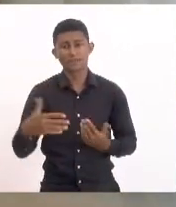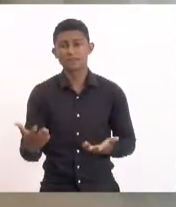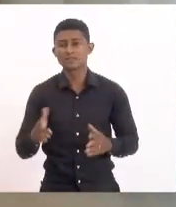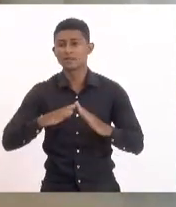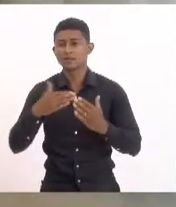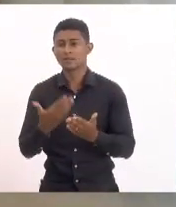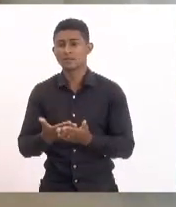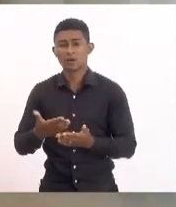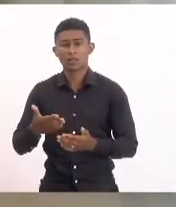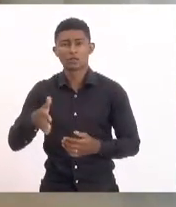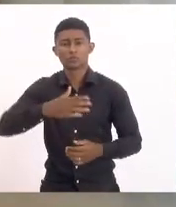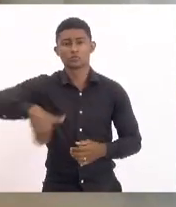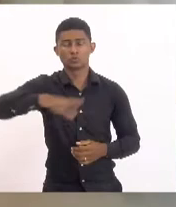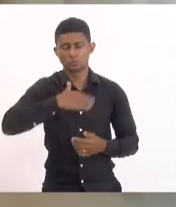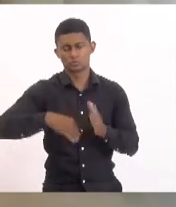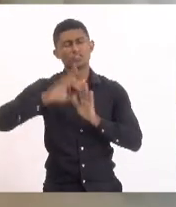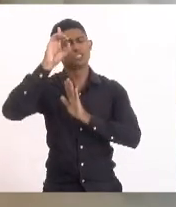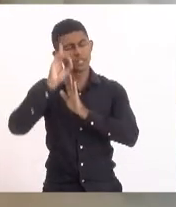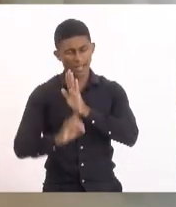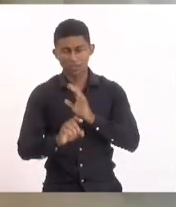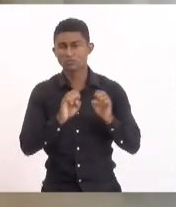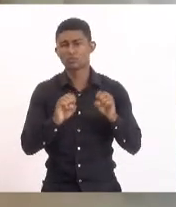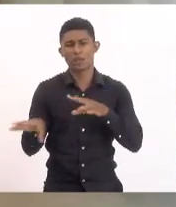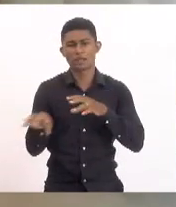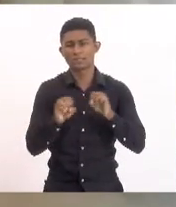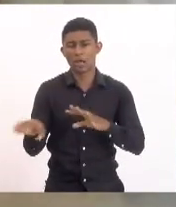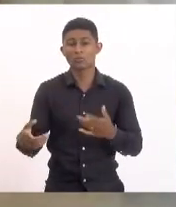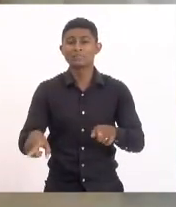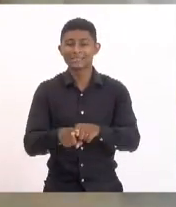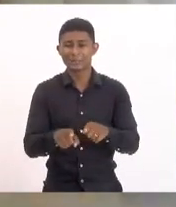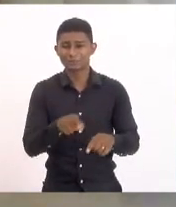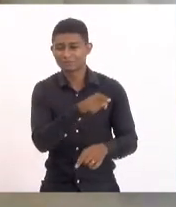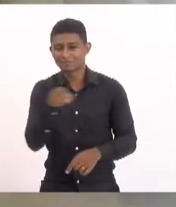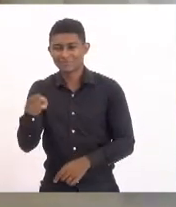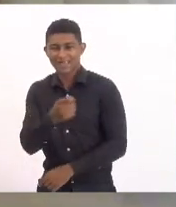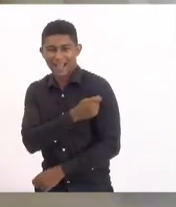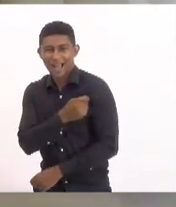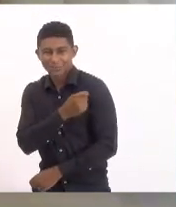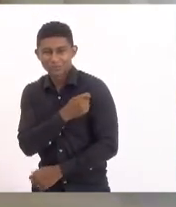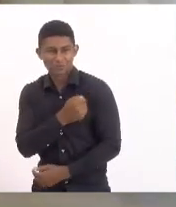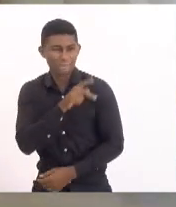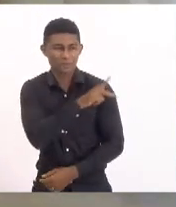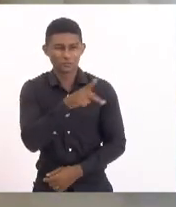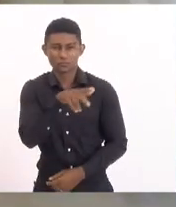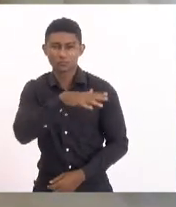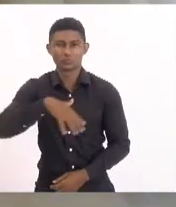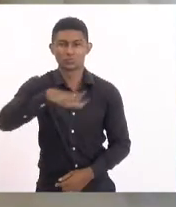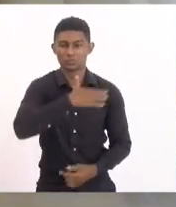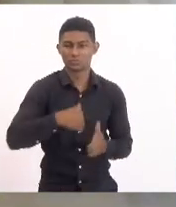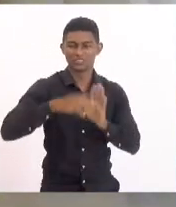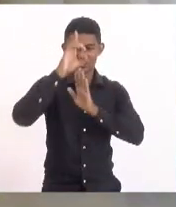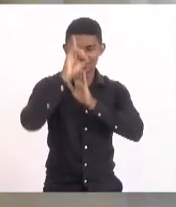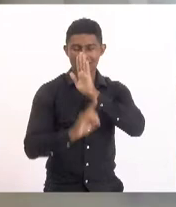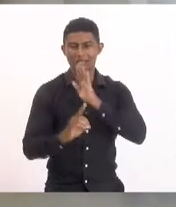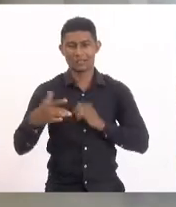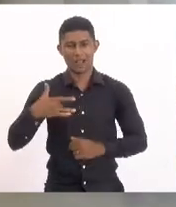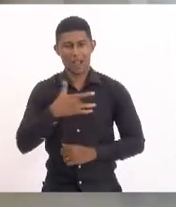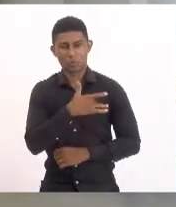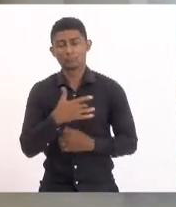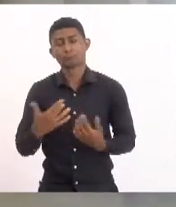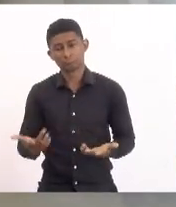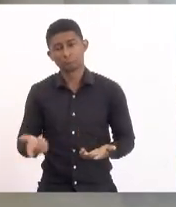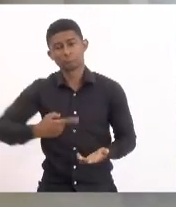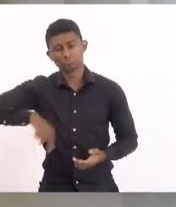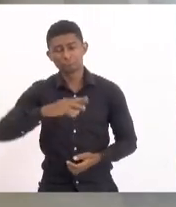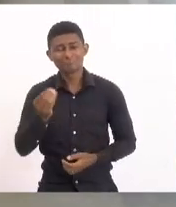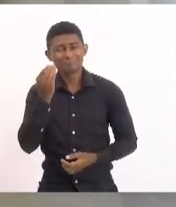educação, referenciais mínimos de garantia da saúde do estudante e do profissional, e que a gente possa, dessa forma, fazer